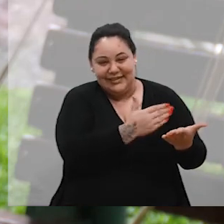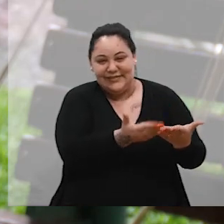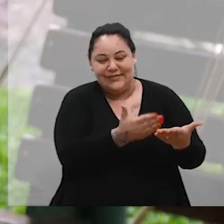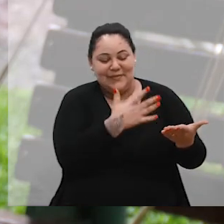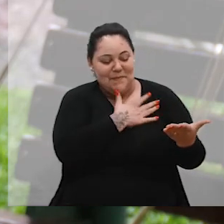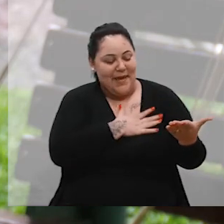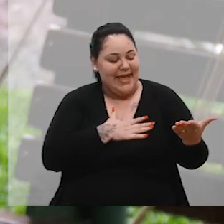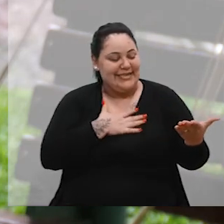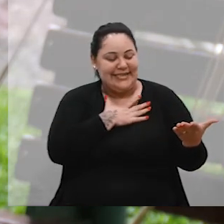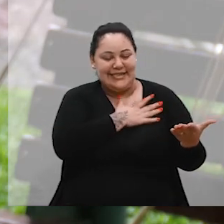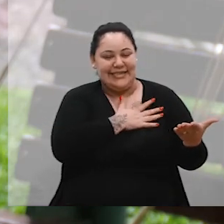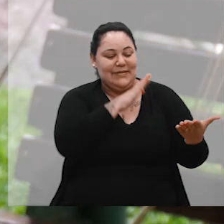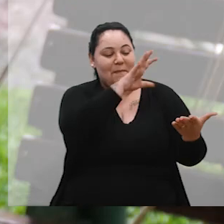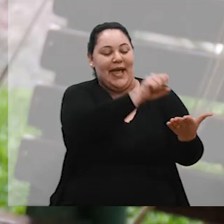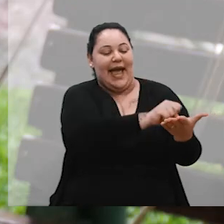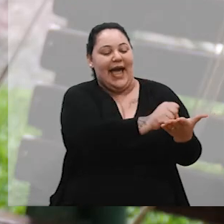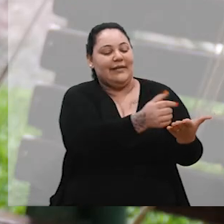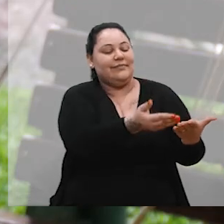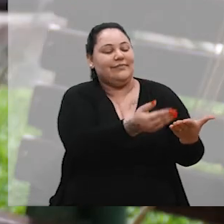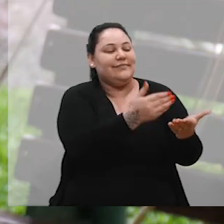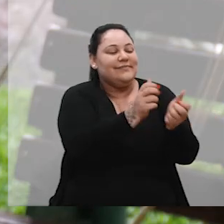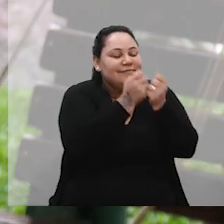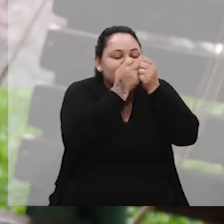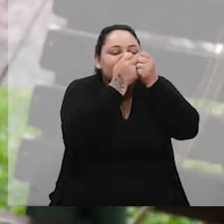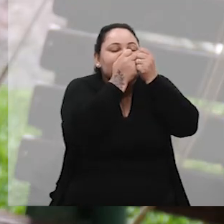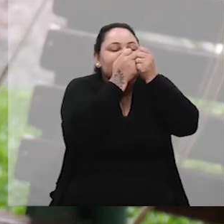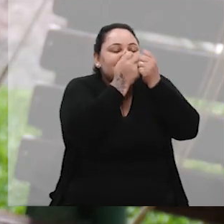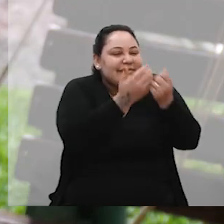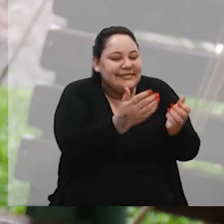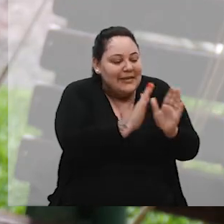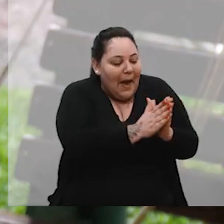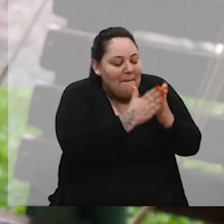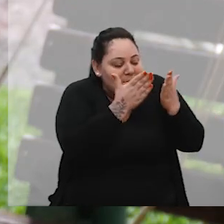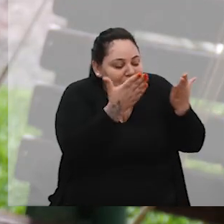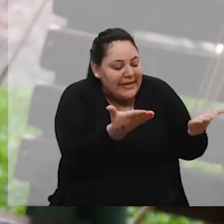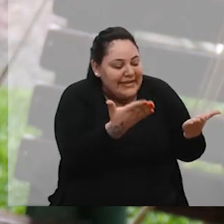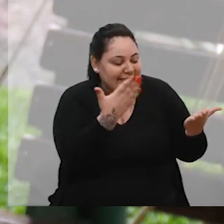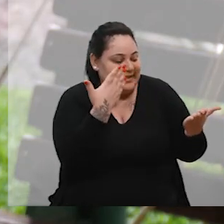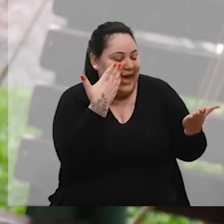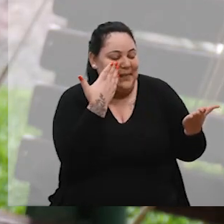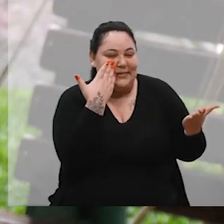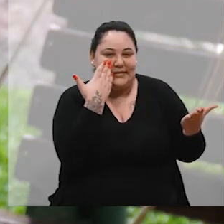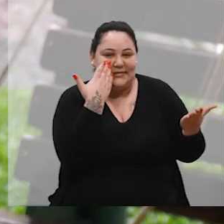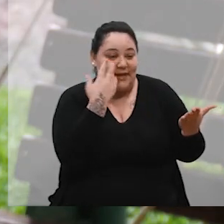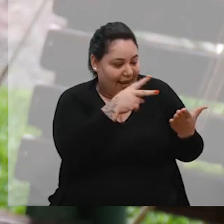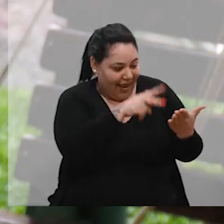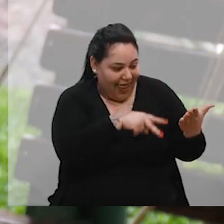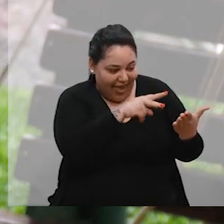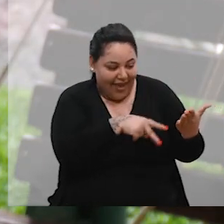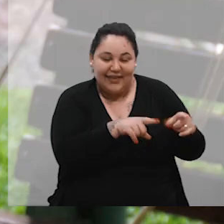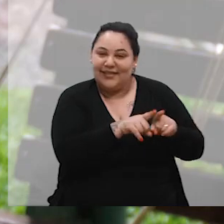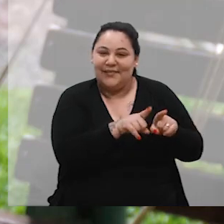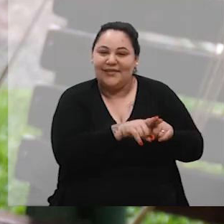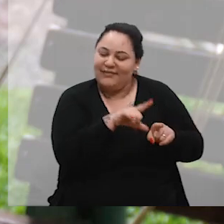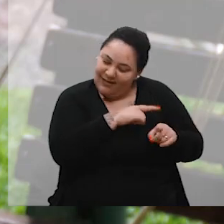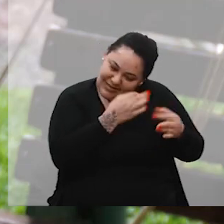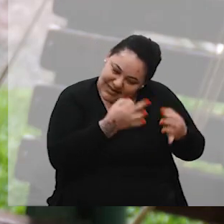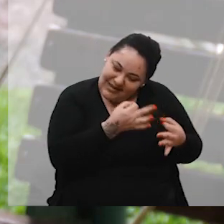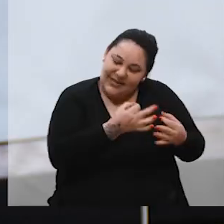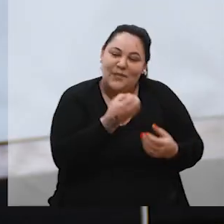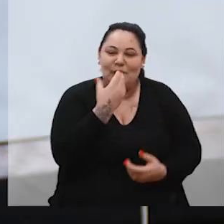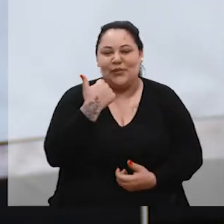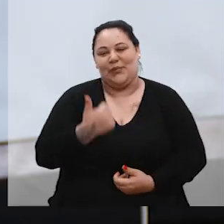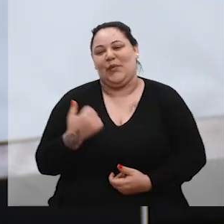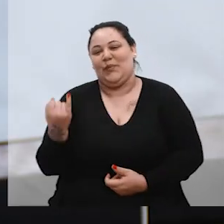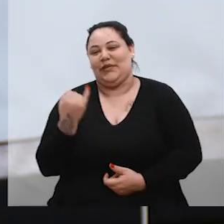né, de pegar um livro, de cheirar um livro, de abrir as páginas, né, e de ler, sem dúvida nenhuma, né? Isso é muito